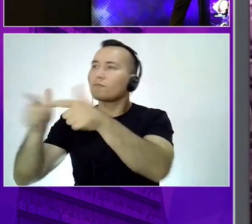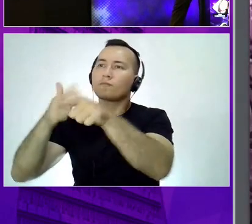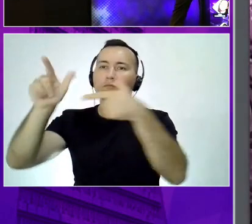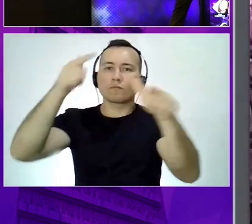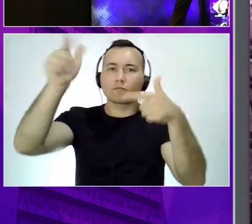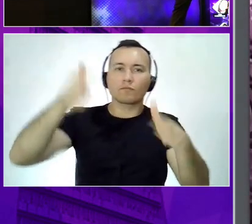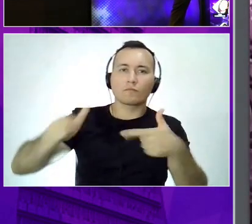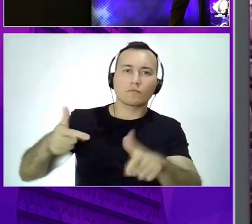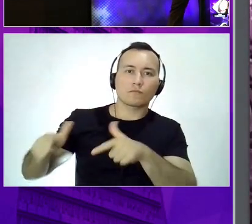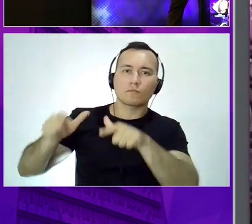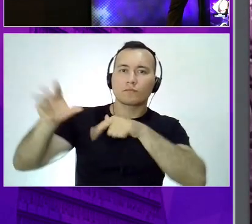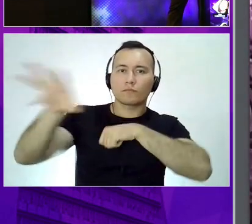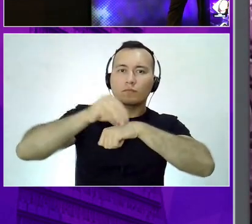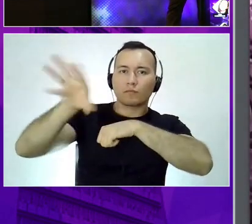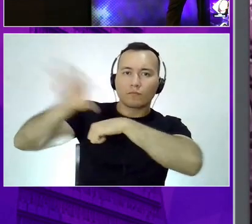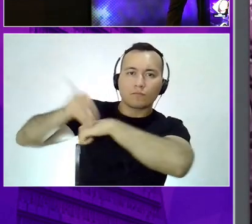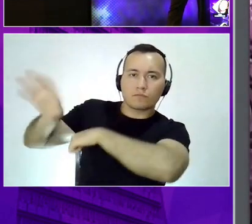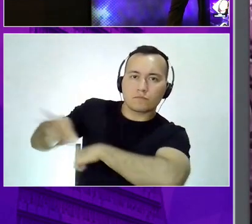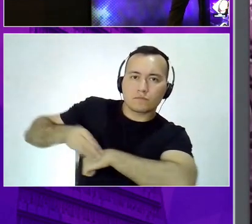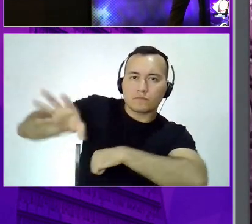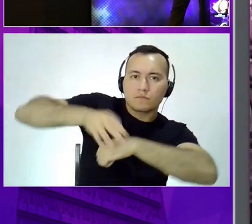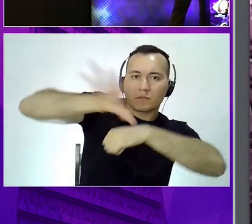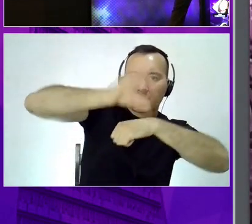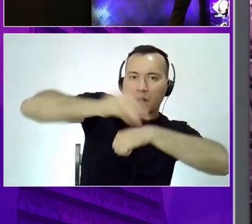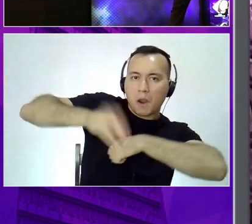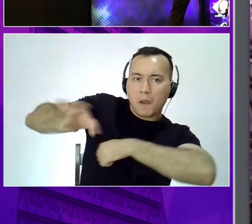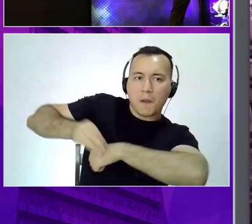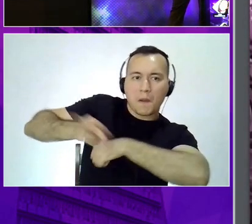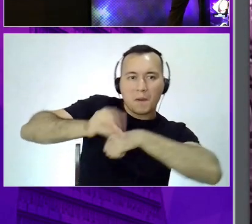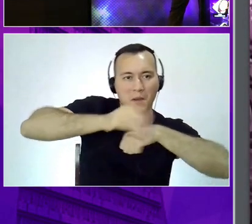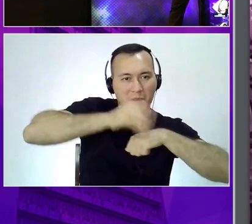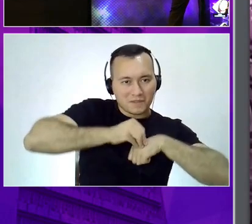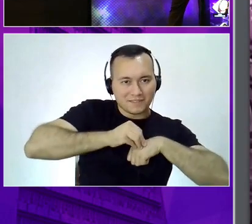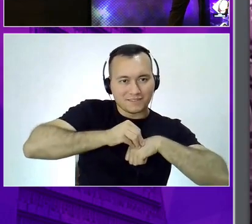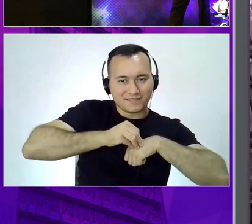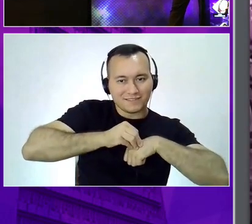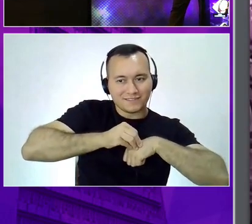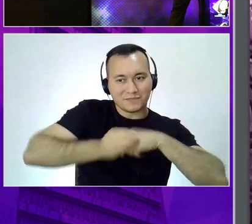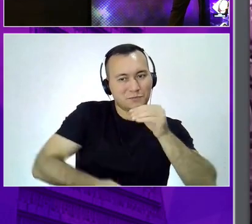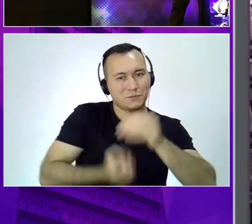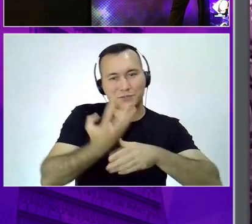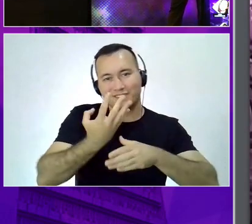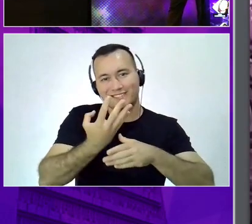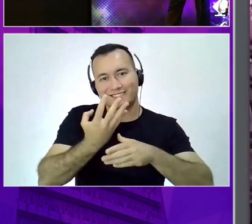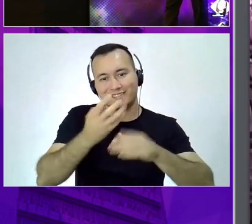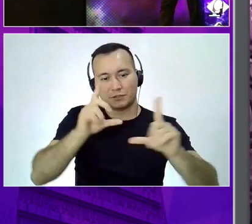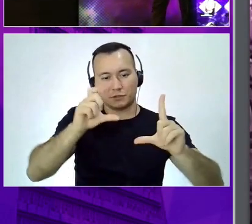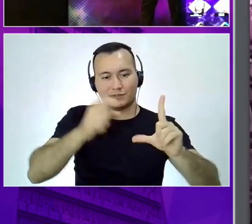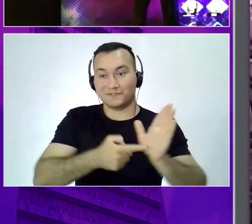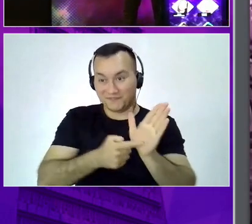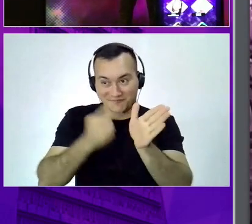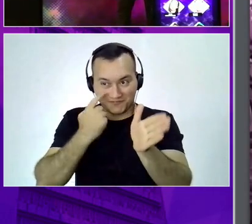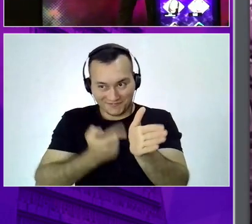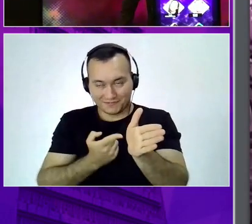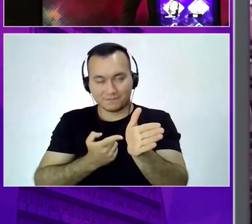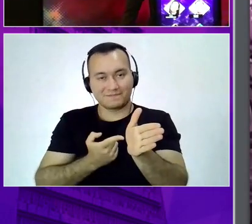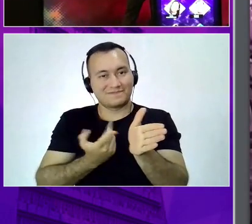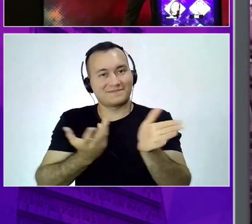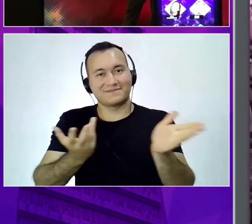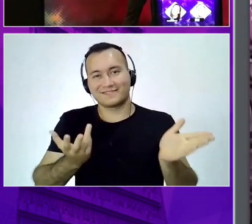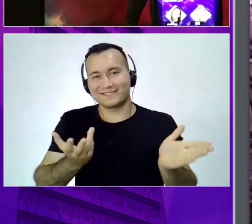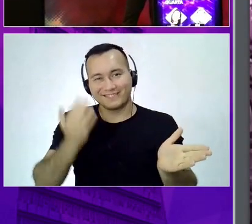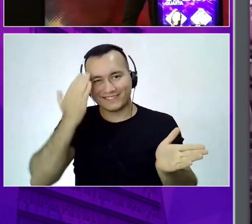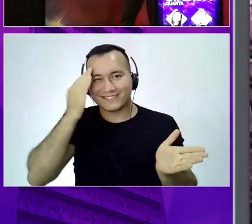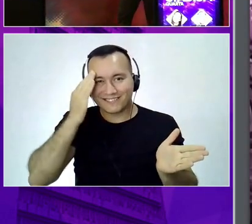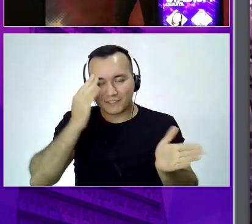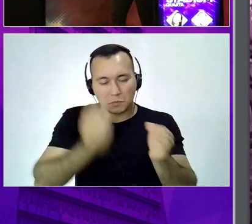volume. É muito importante a gente ensinar de forma correta, né? Então, eu queria só dizer aqui que